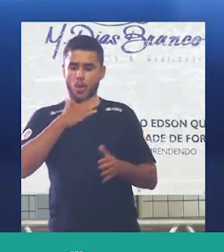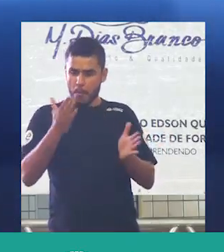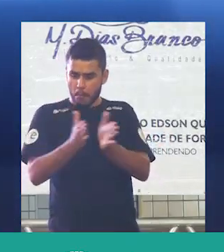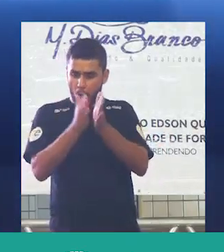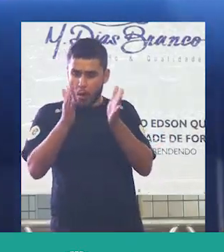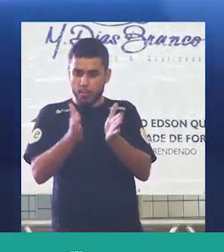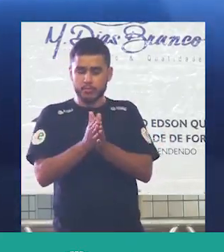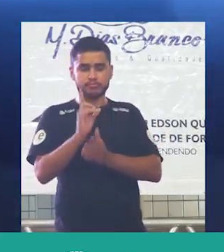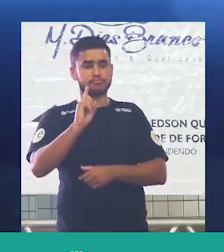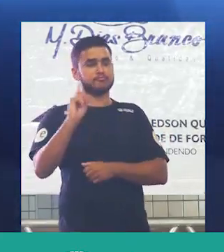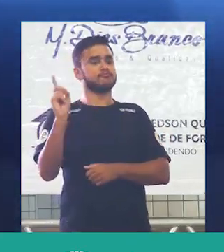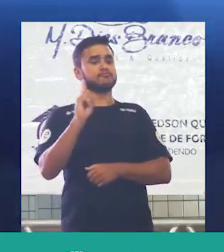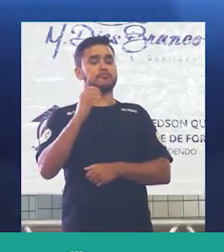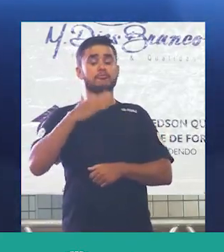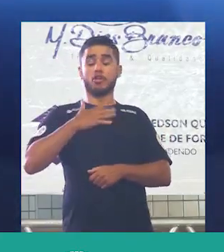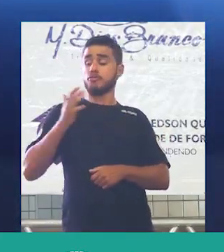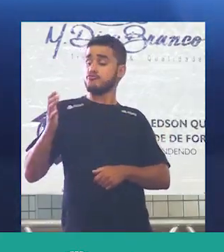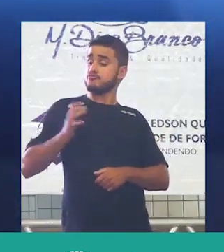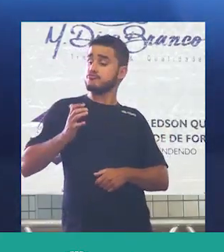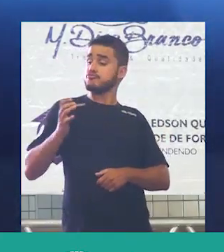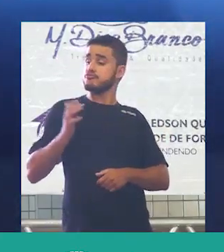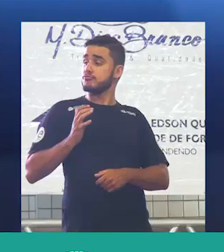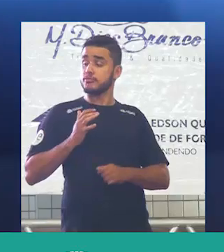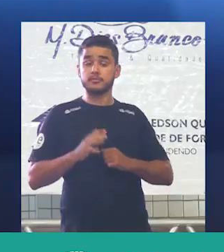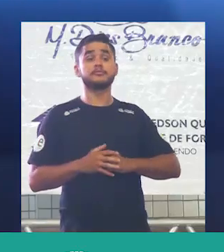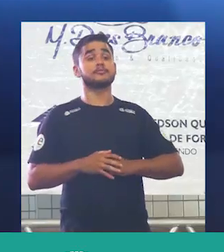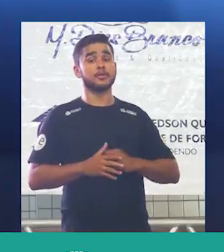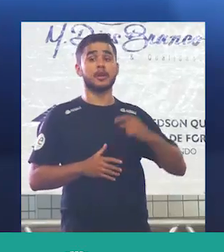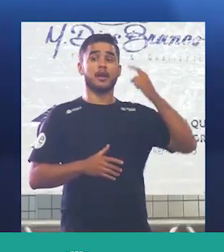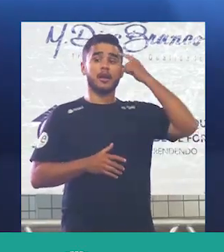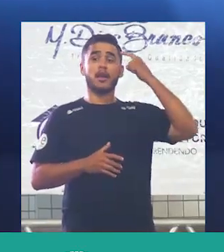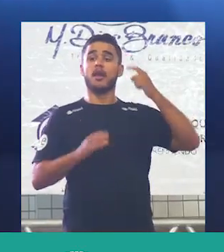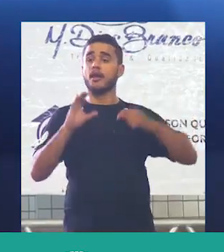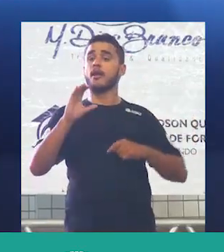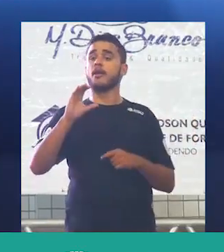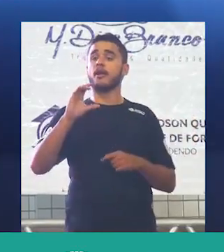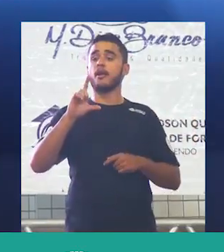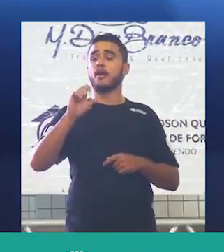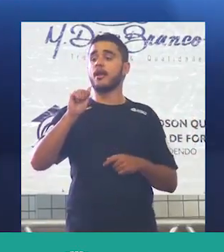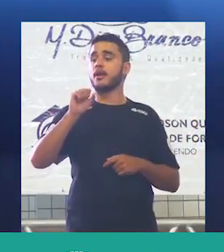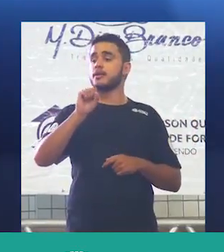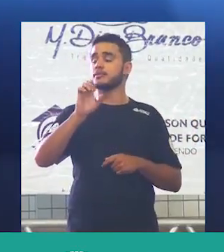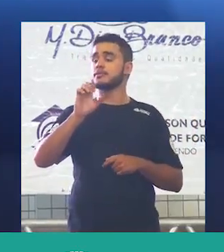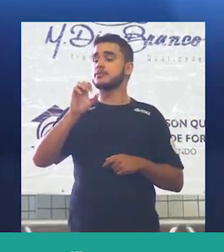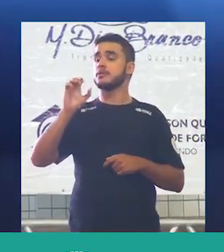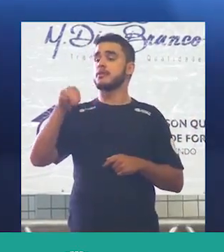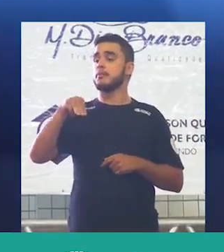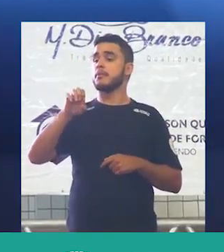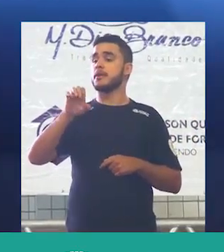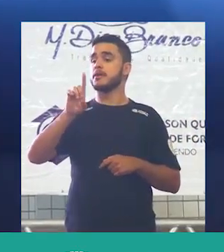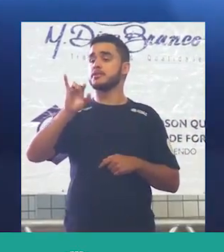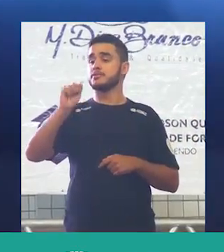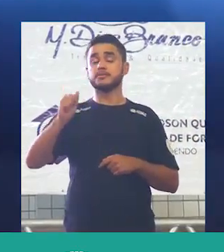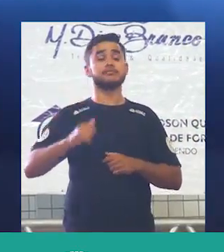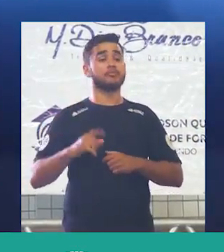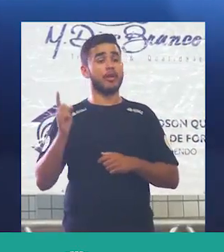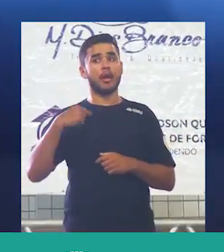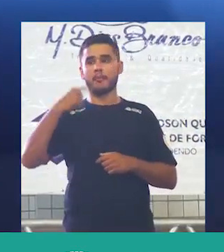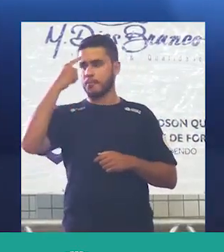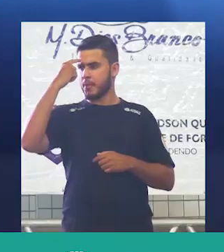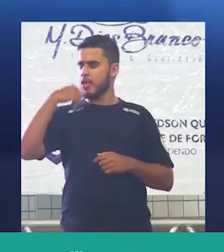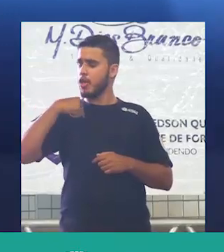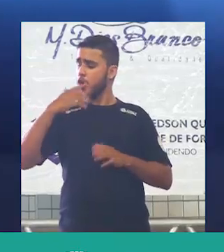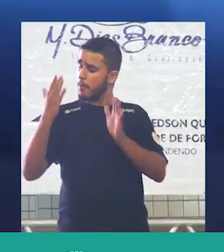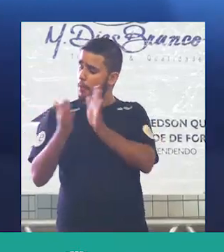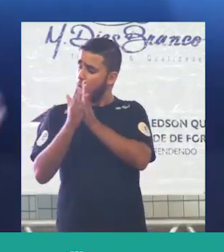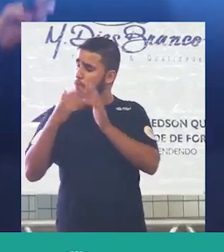pobre. É a famosa classe média. É o pobre que acredita que não é